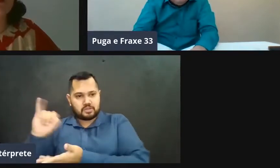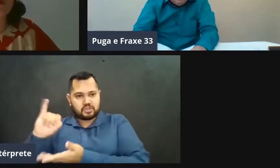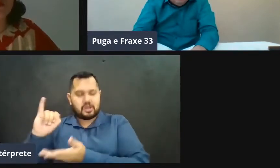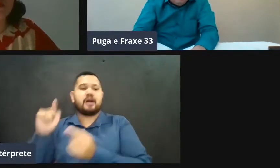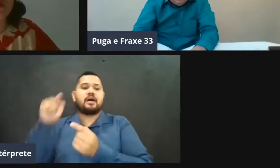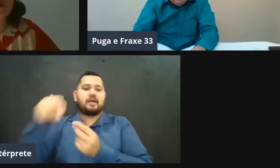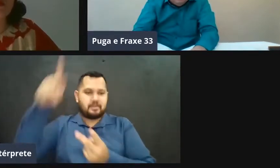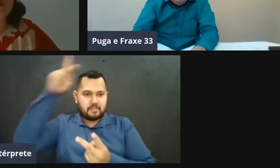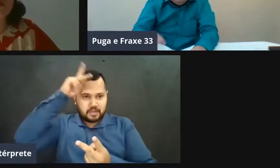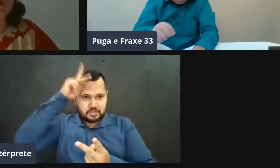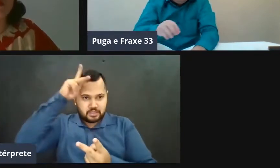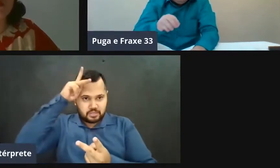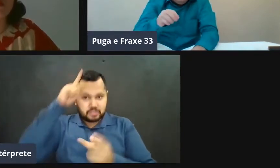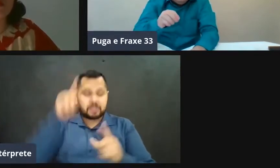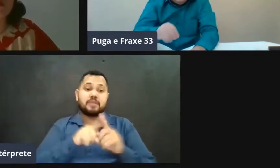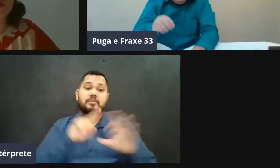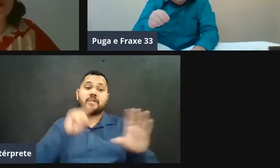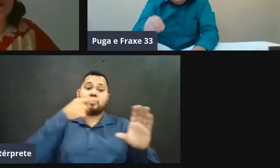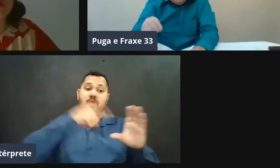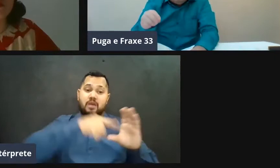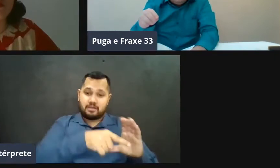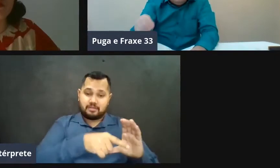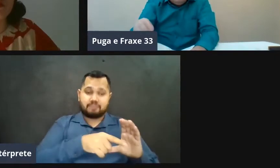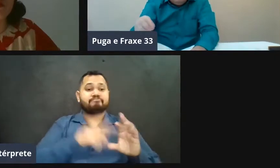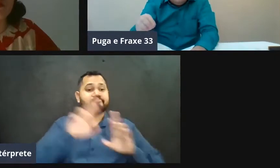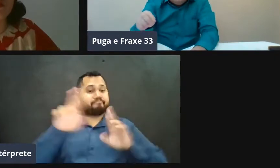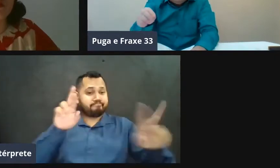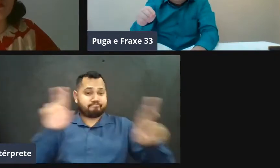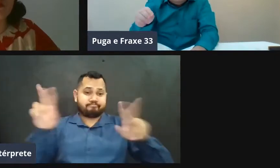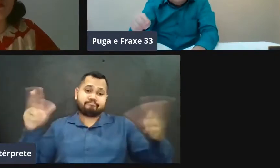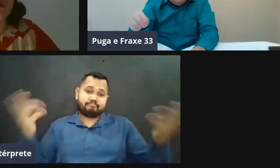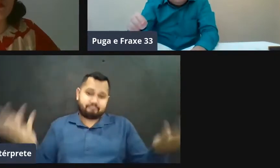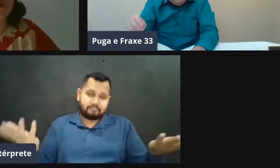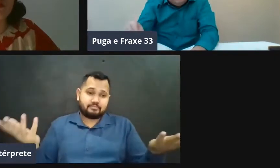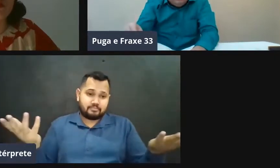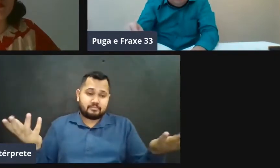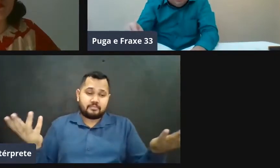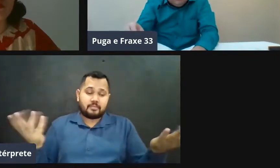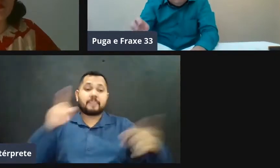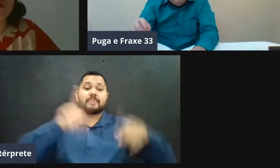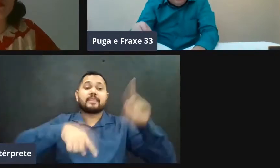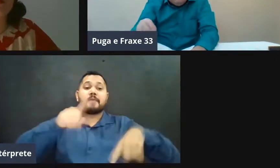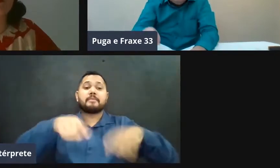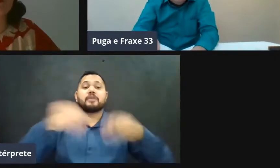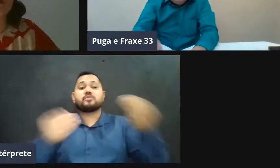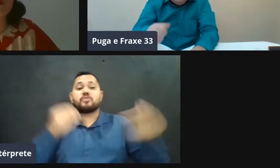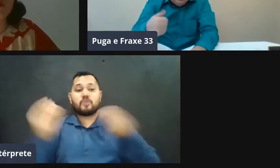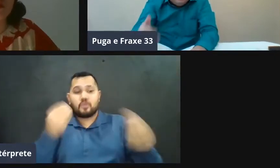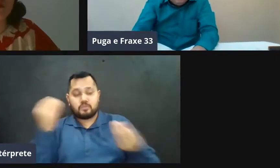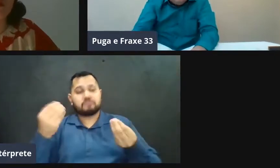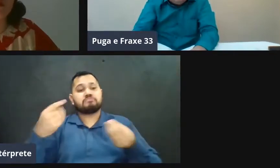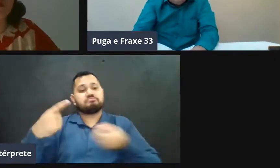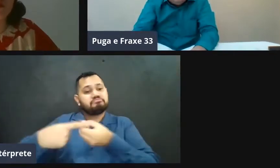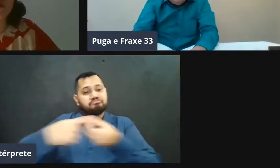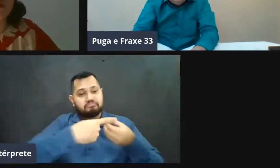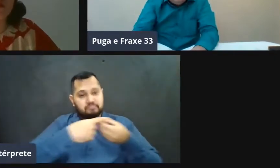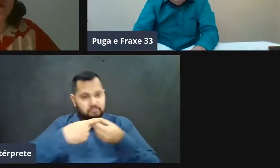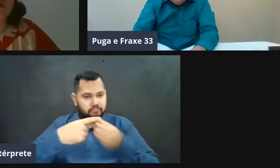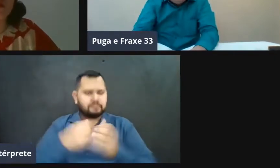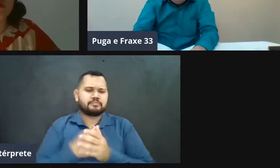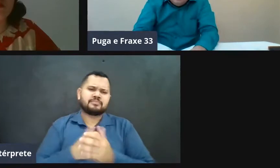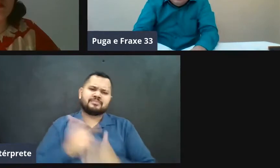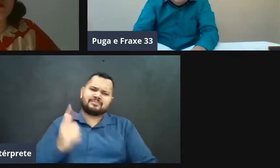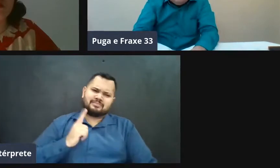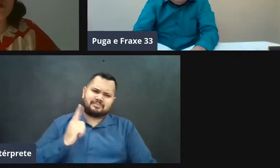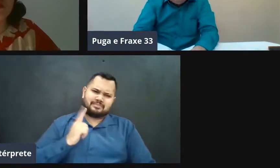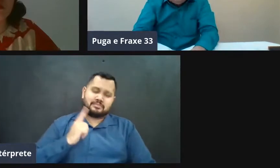também para Coari. Então, veja, cada local tem uma situação específica, né? Existem soluções